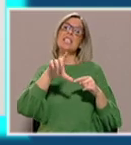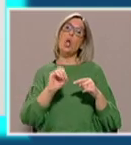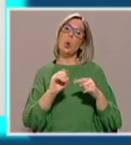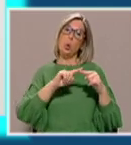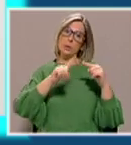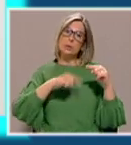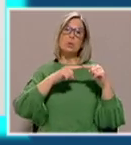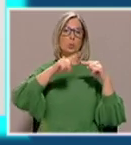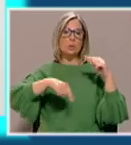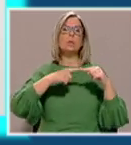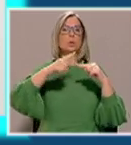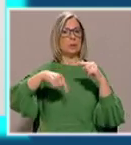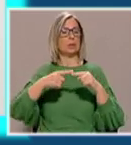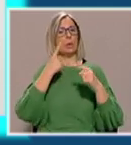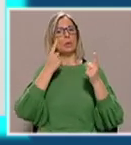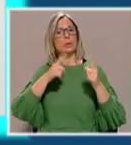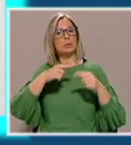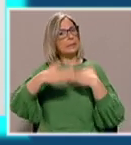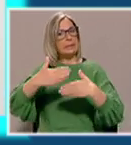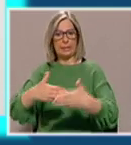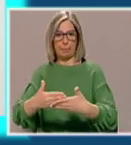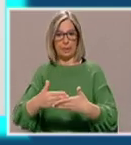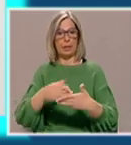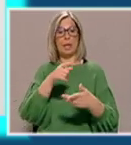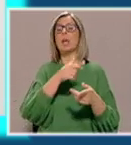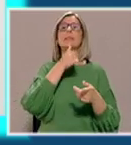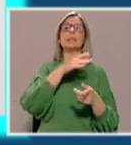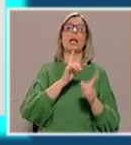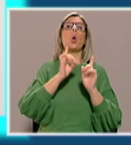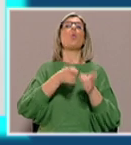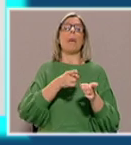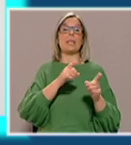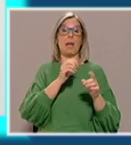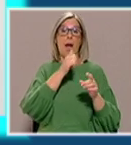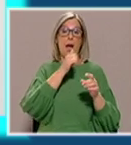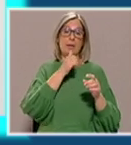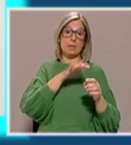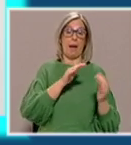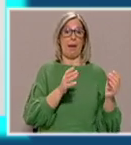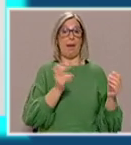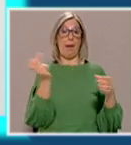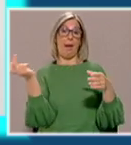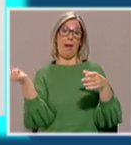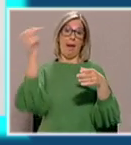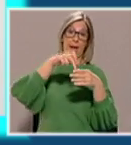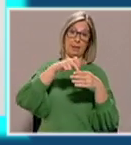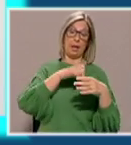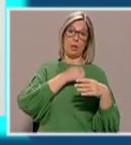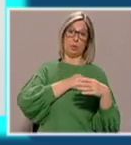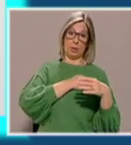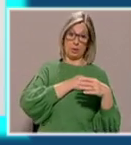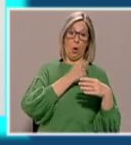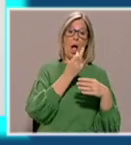do sangue no coração e a contração das aurículas. Segue-se a contração dos ventrículos, que impulsiona o sangue para fora